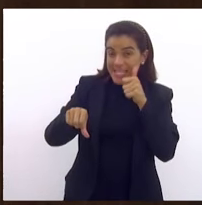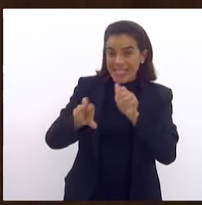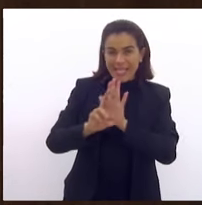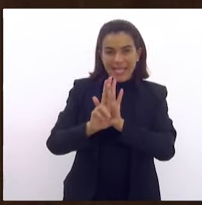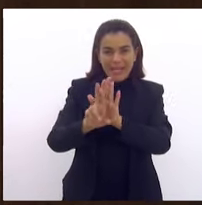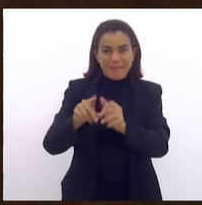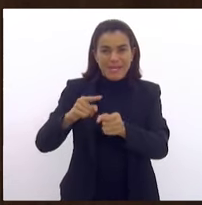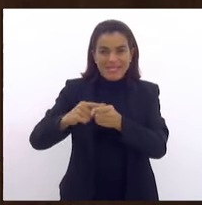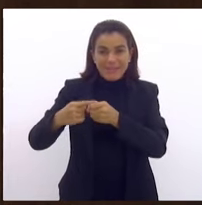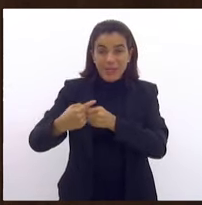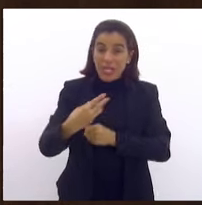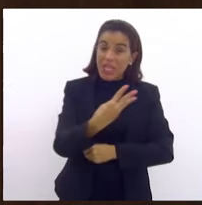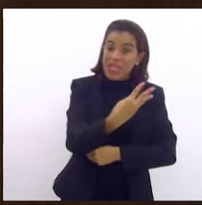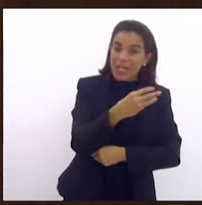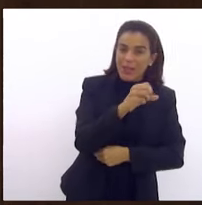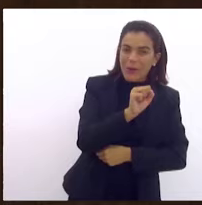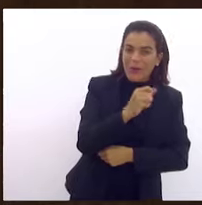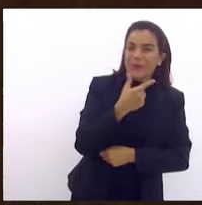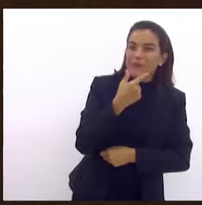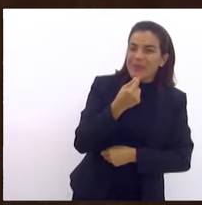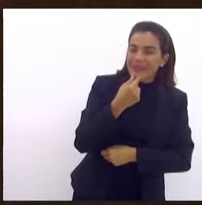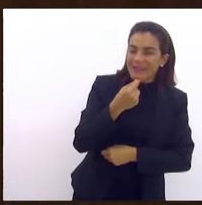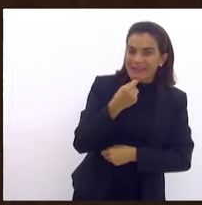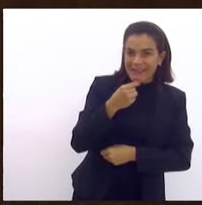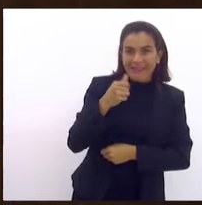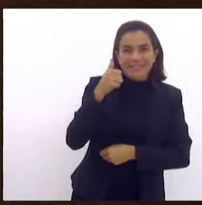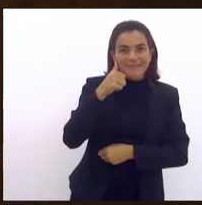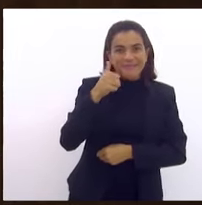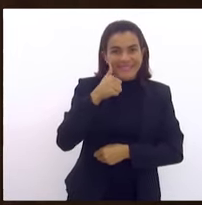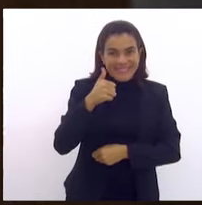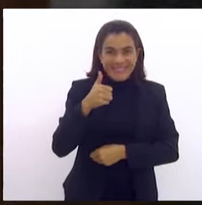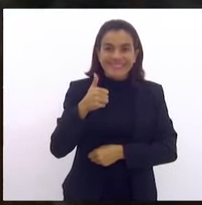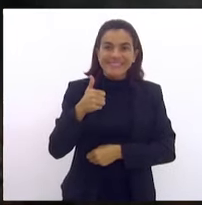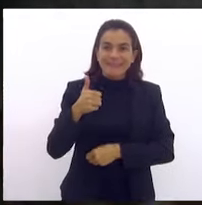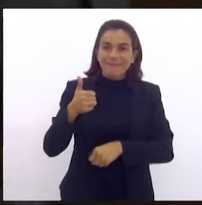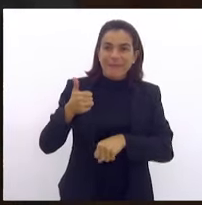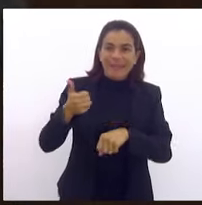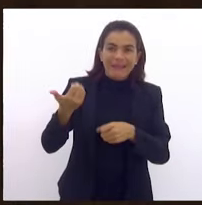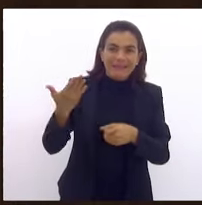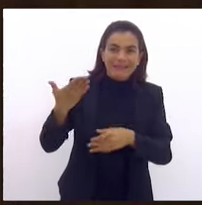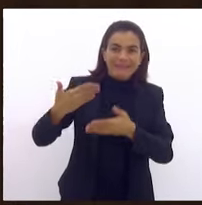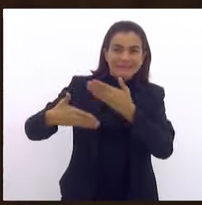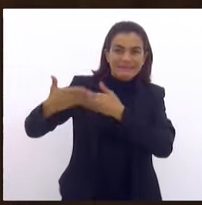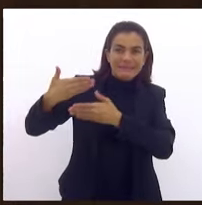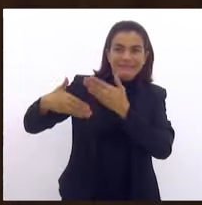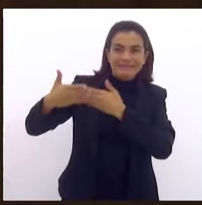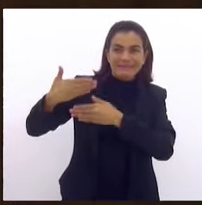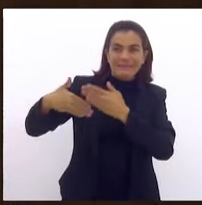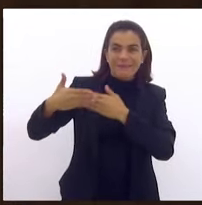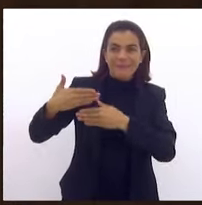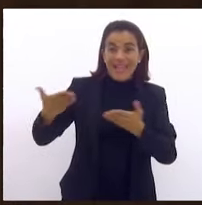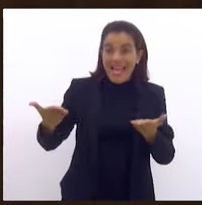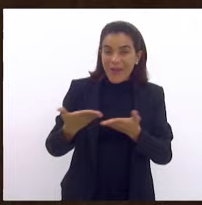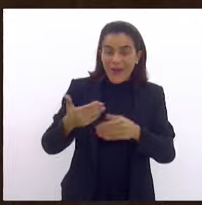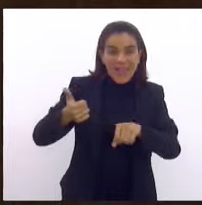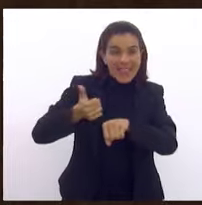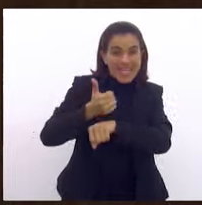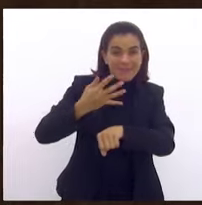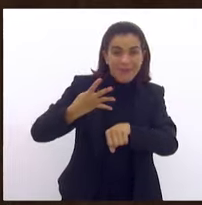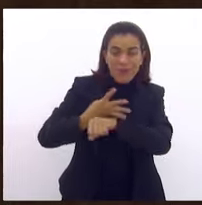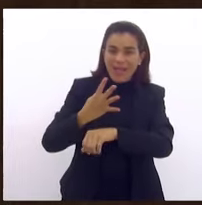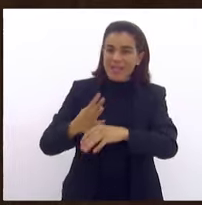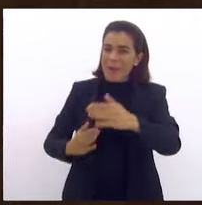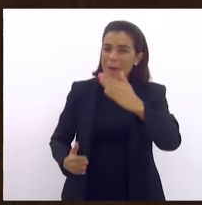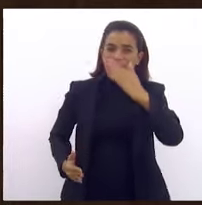seus municípios e 38 meninos. Então, nas décimas quartas edições. Essa edição bate o